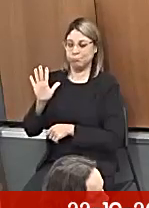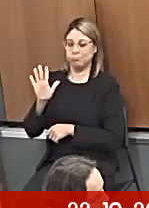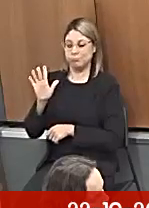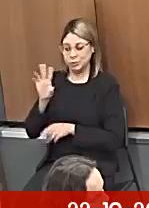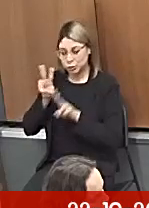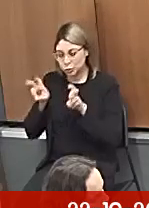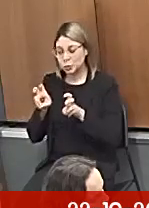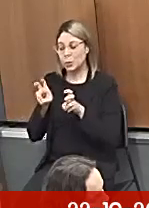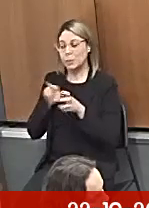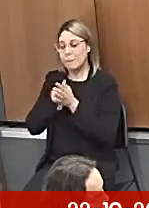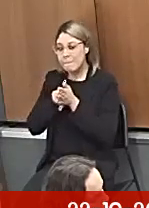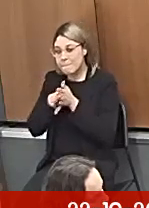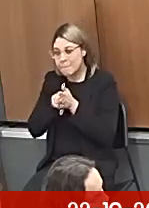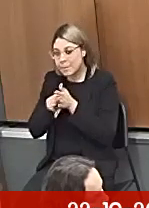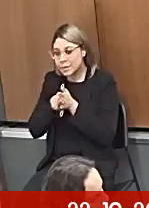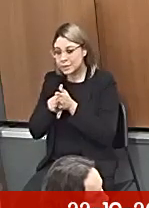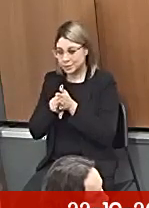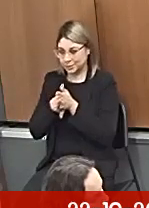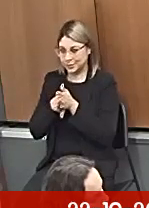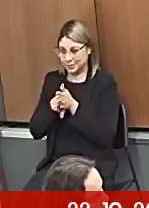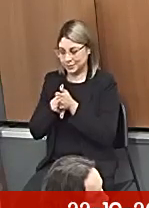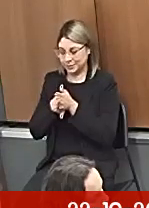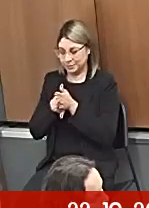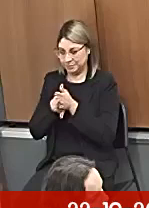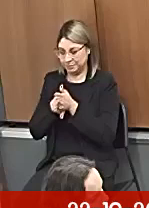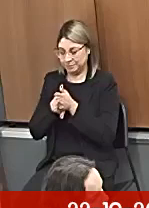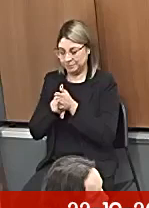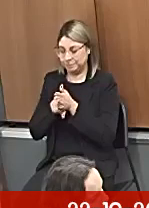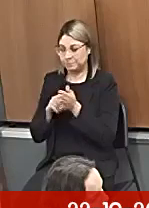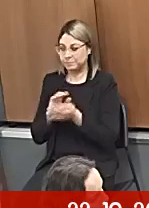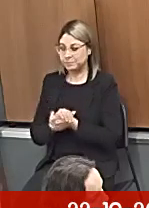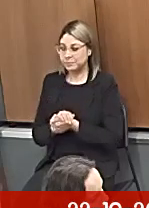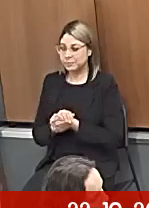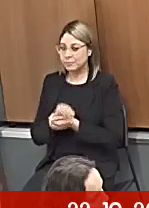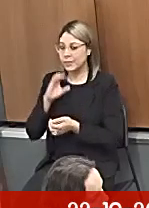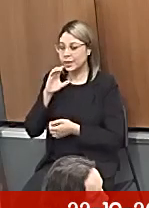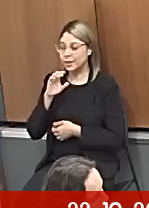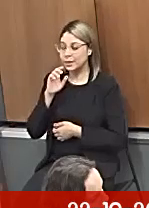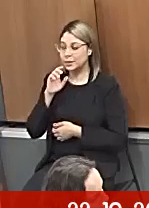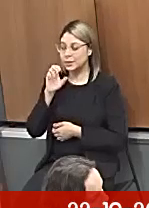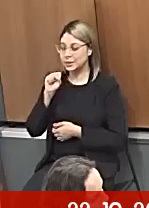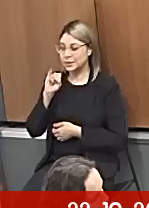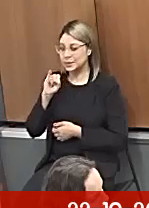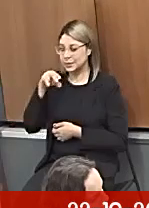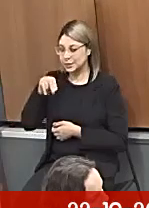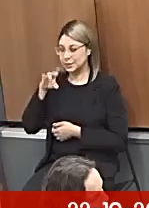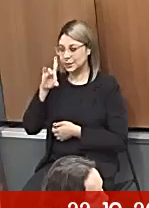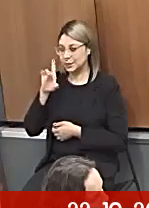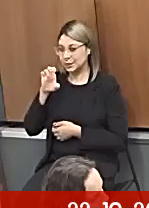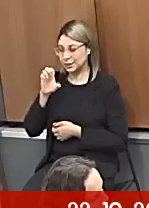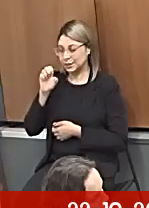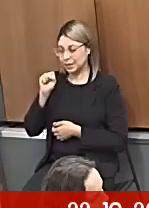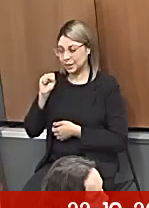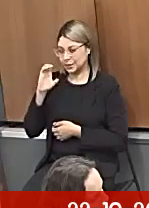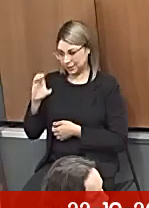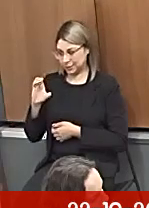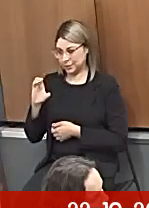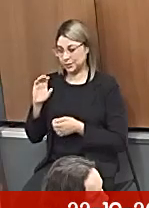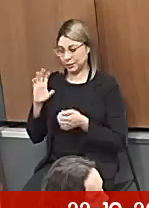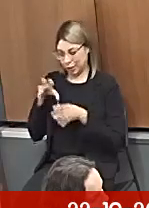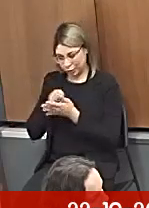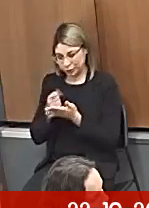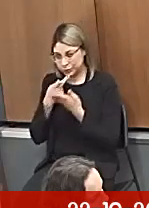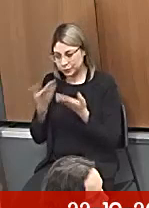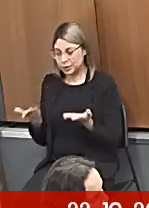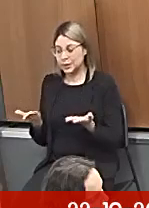termos de pesquisa para o Paradesporto. Então, o Sintesp né, que aqui eu quero deixar registrado. Eu não